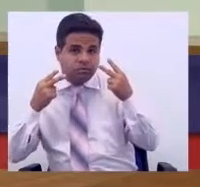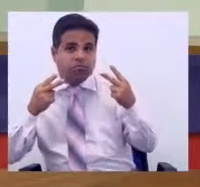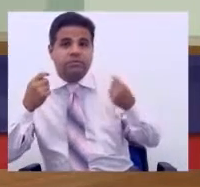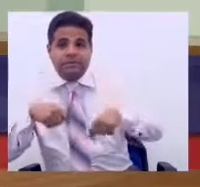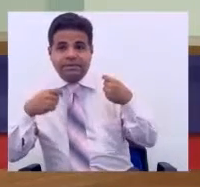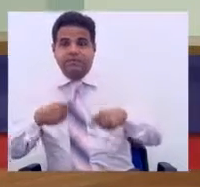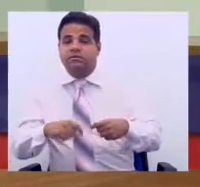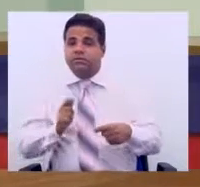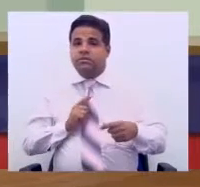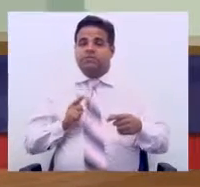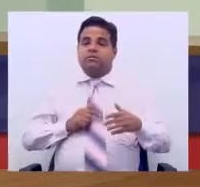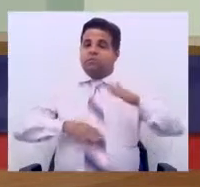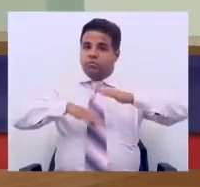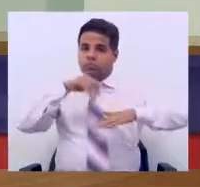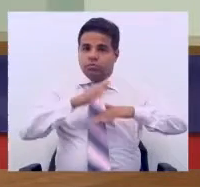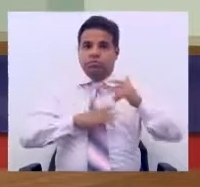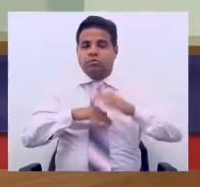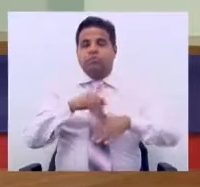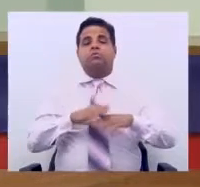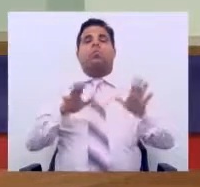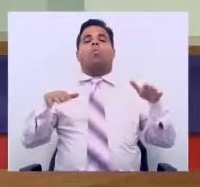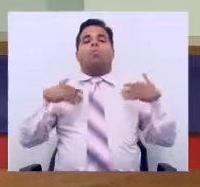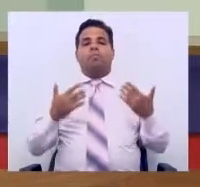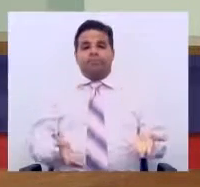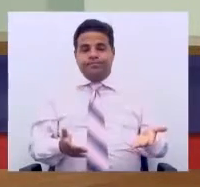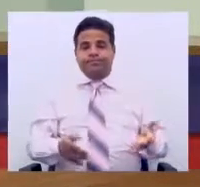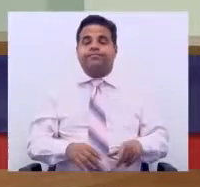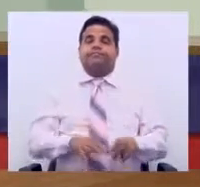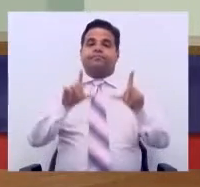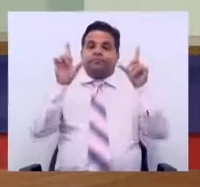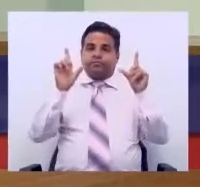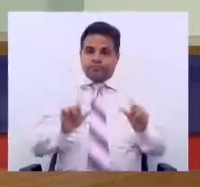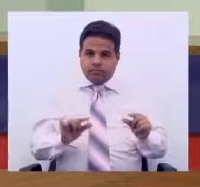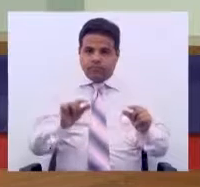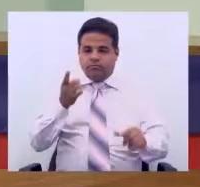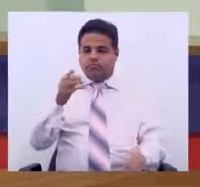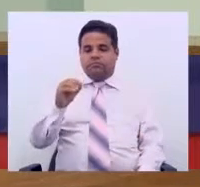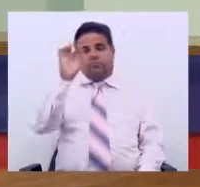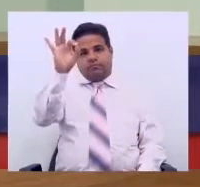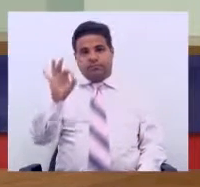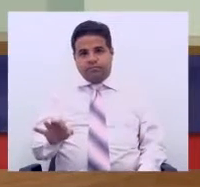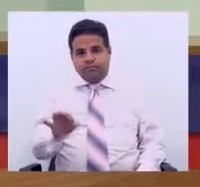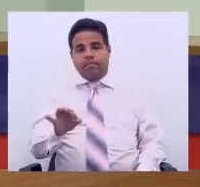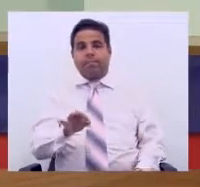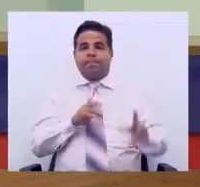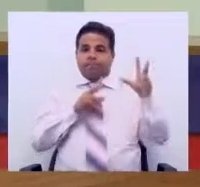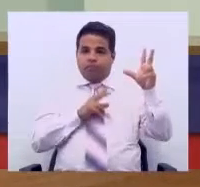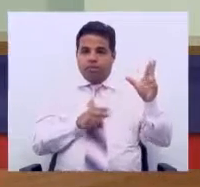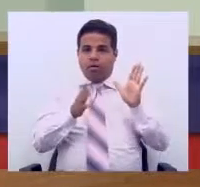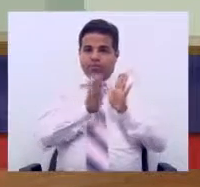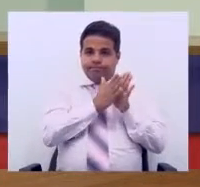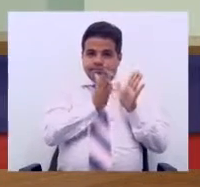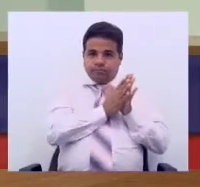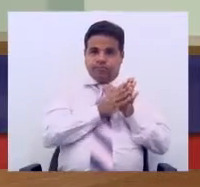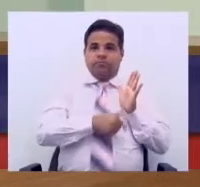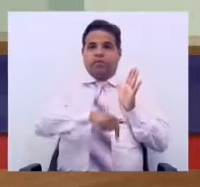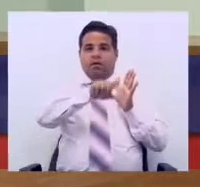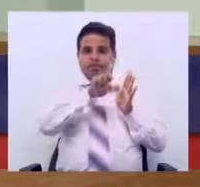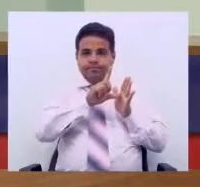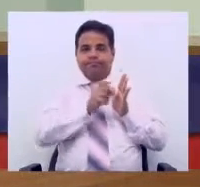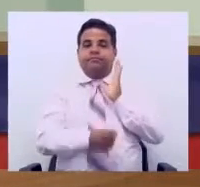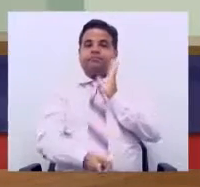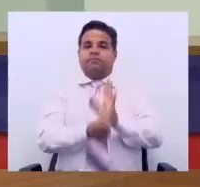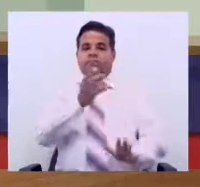que tenhamos um gesto. E qual que é esse gesto? Diminui em 10% conforme a proposta anterior e cria-se um